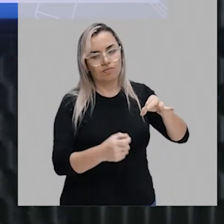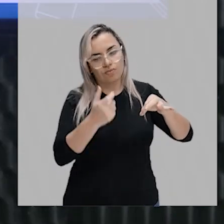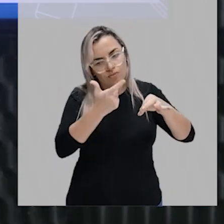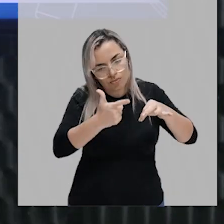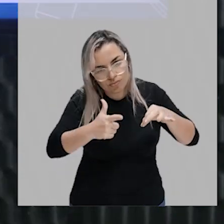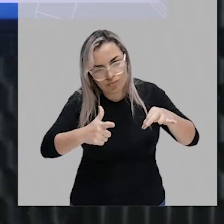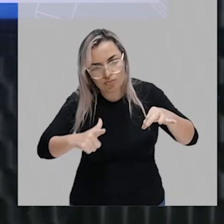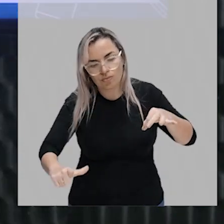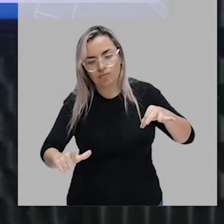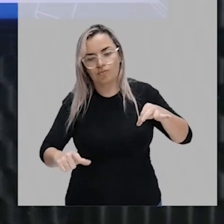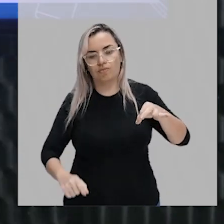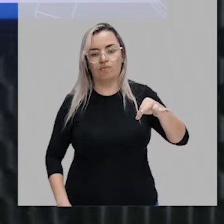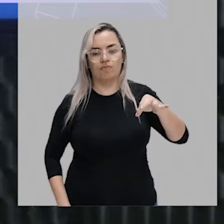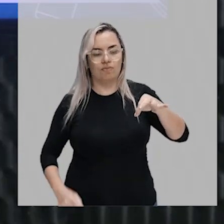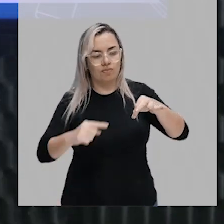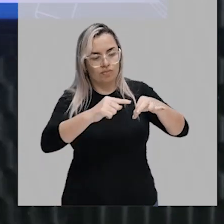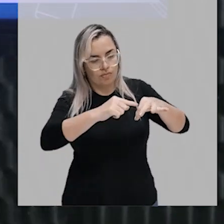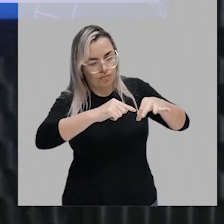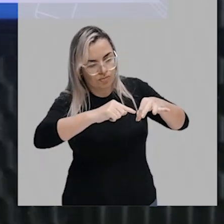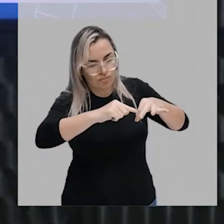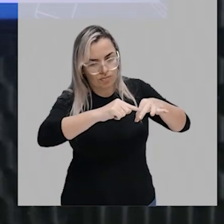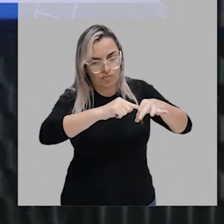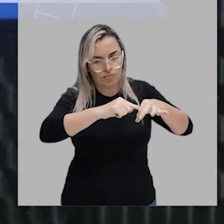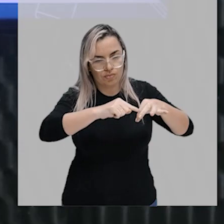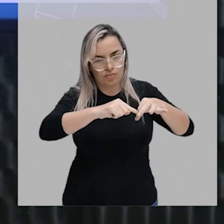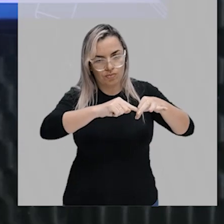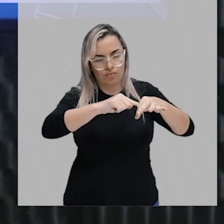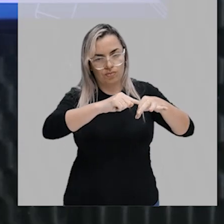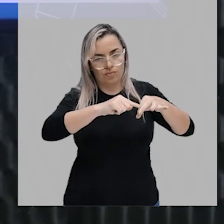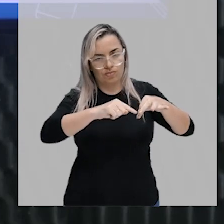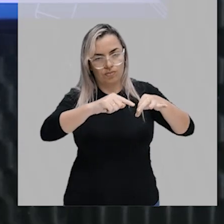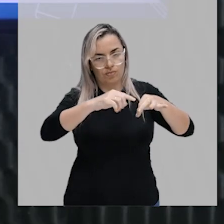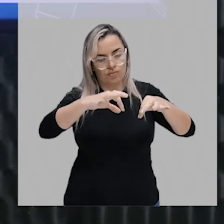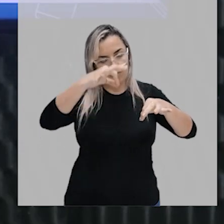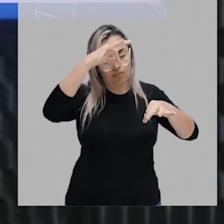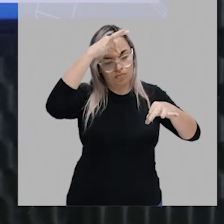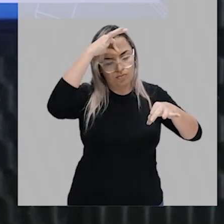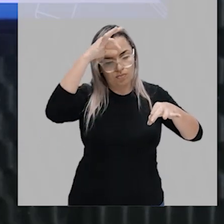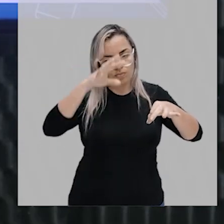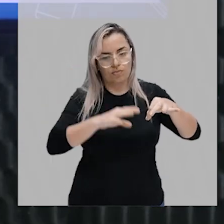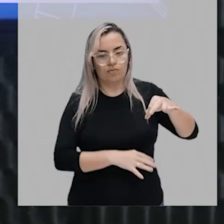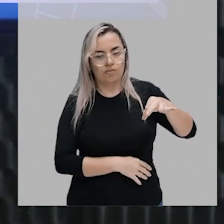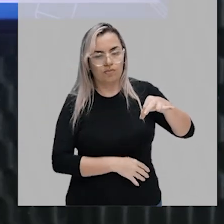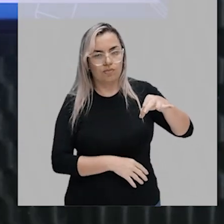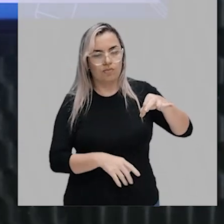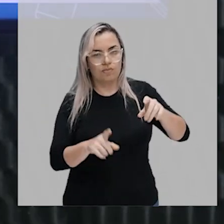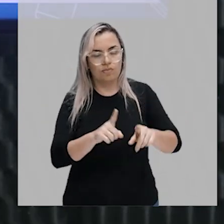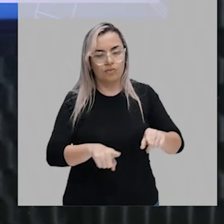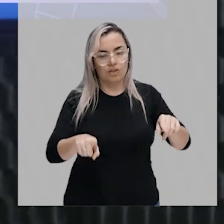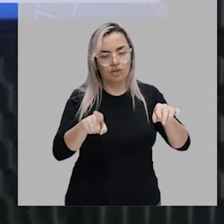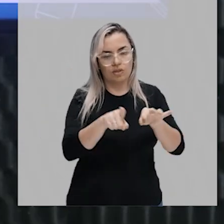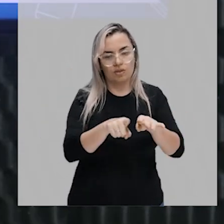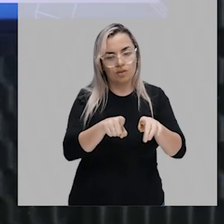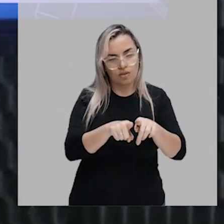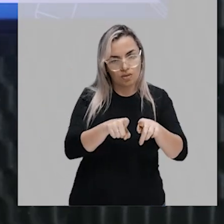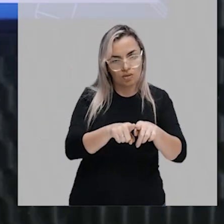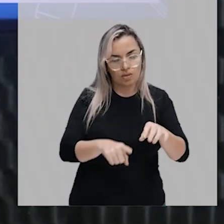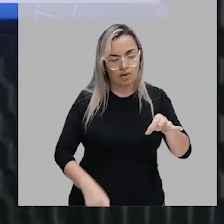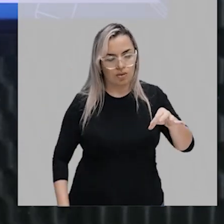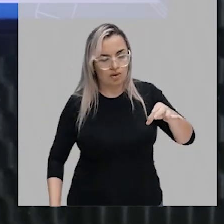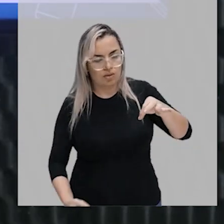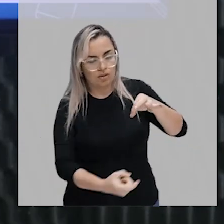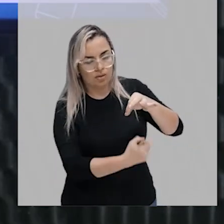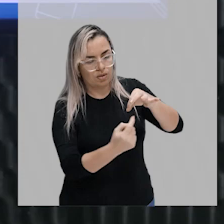temos a abertura da vagina, nós temos a abertura da uretra, ok?